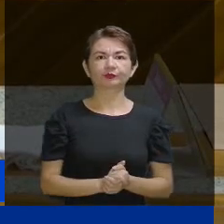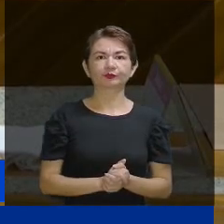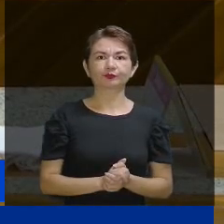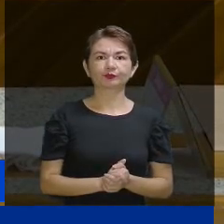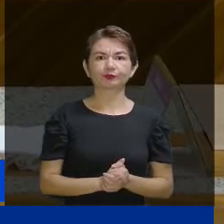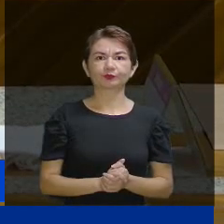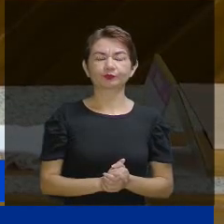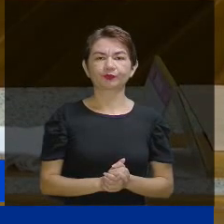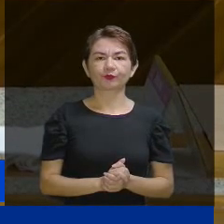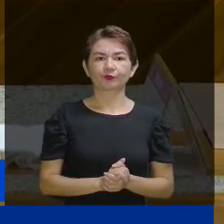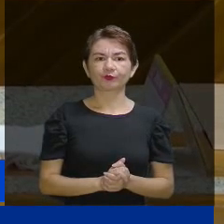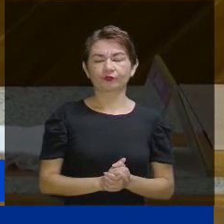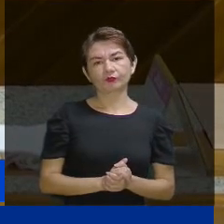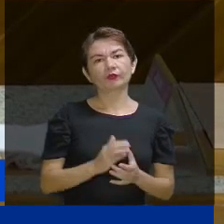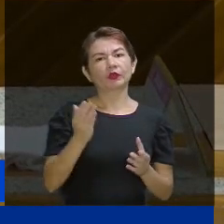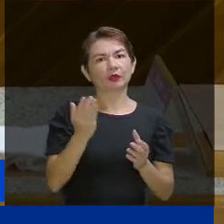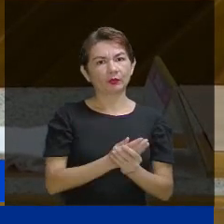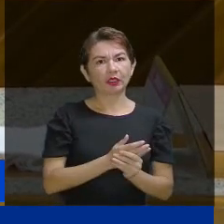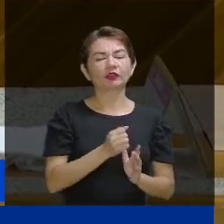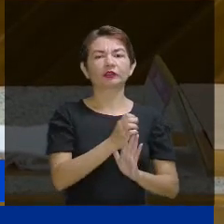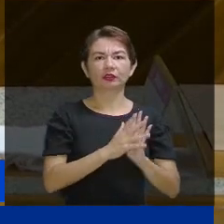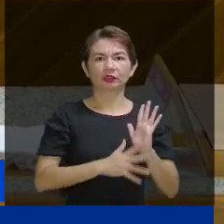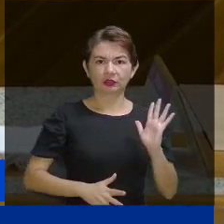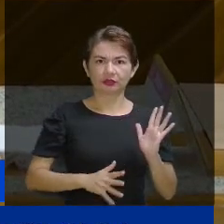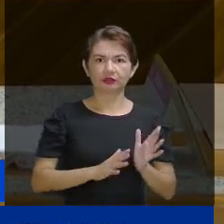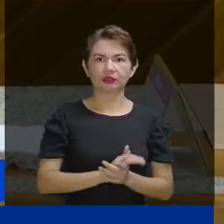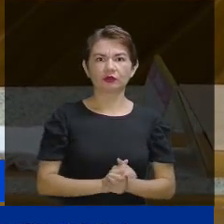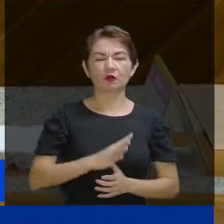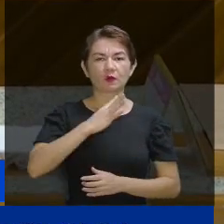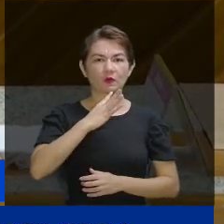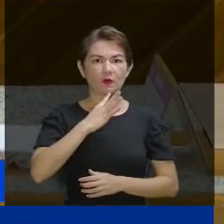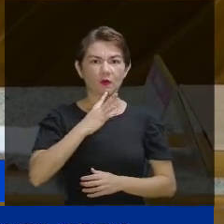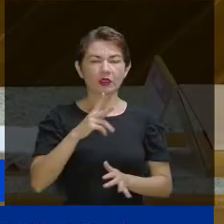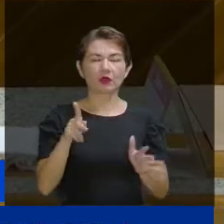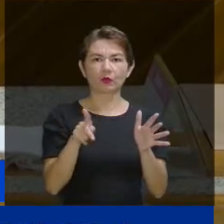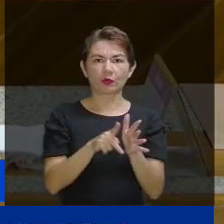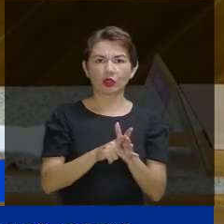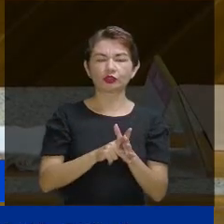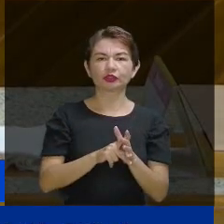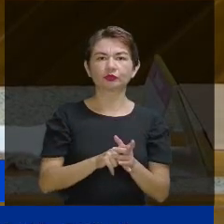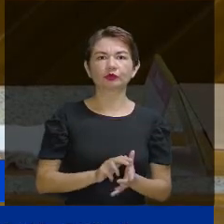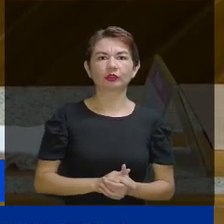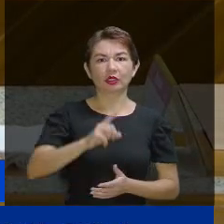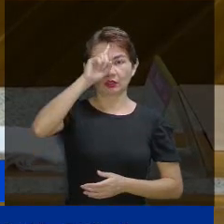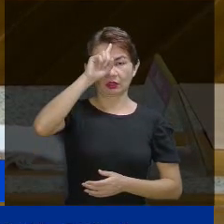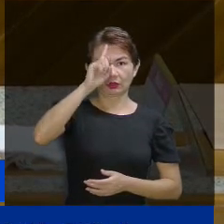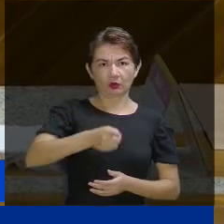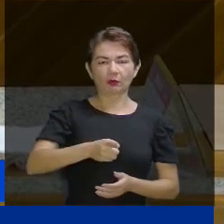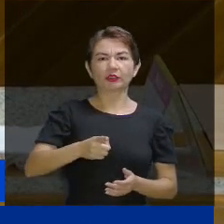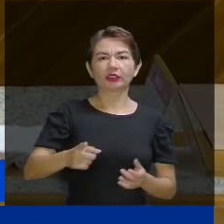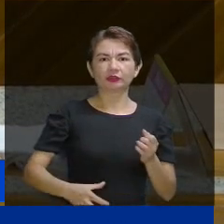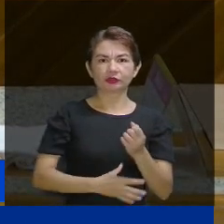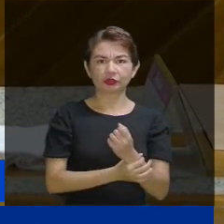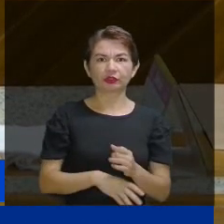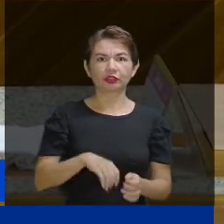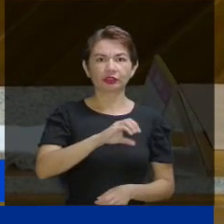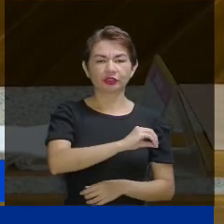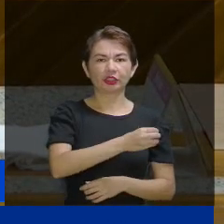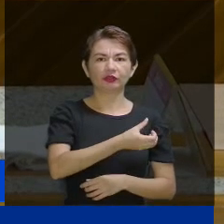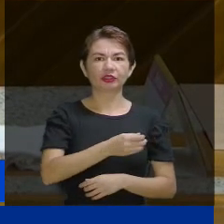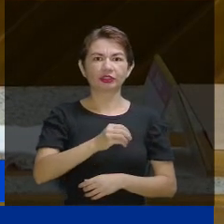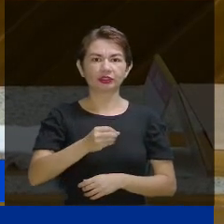se refere os embargos à admissibilidade e conhecimento do mandado de segurança, número